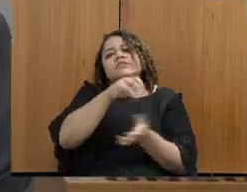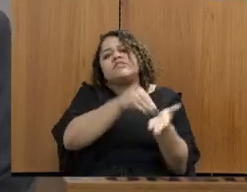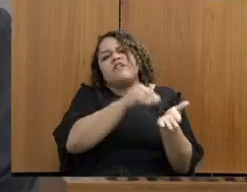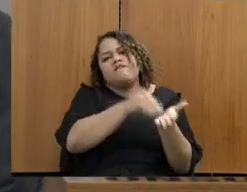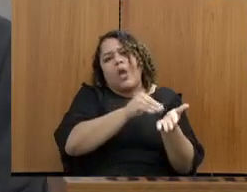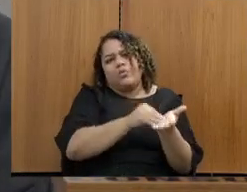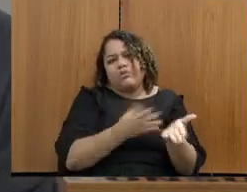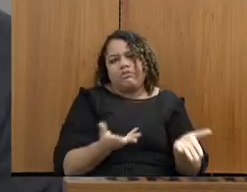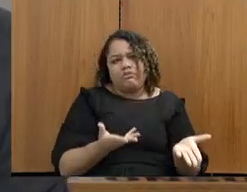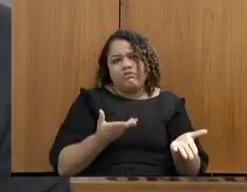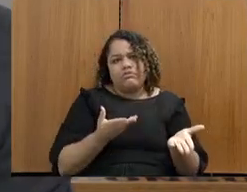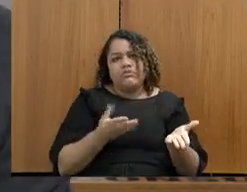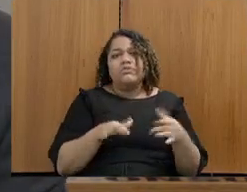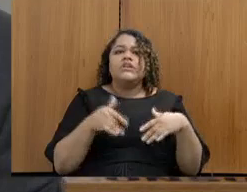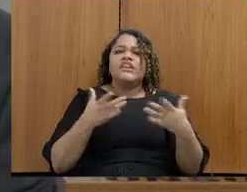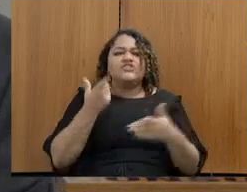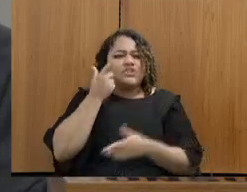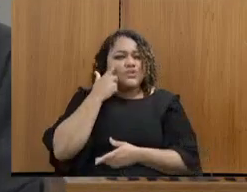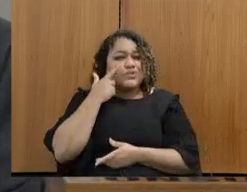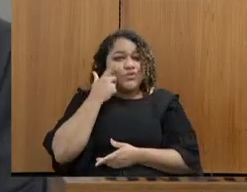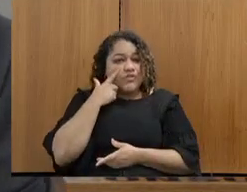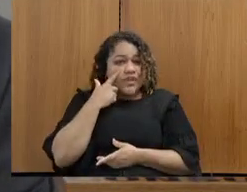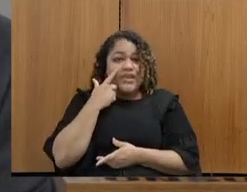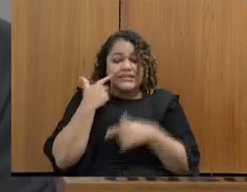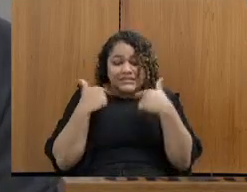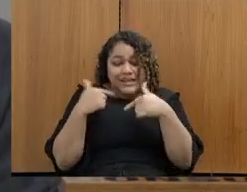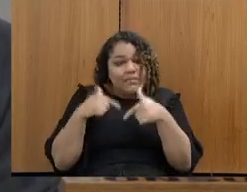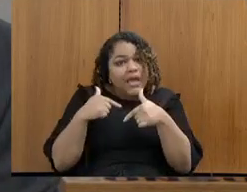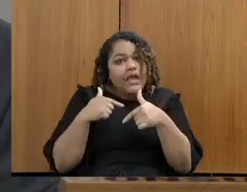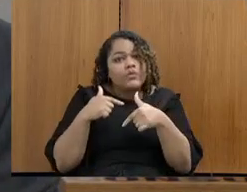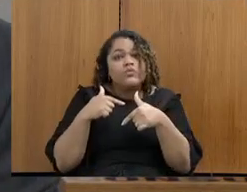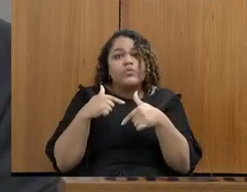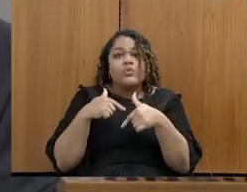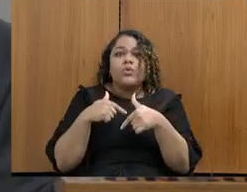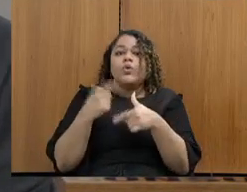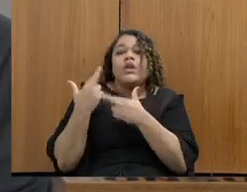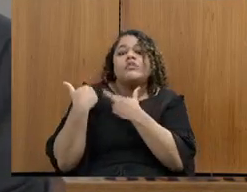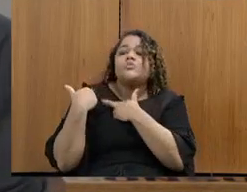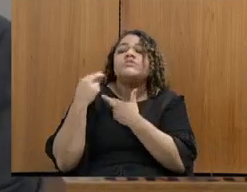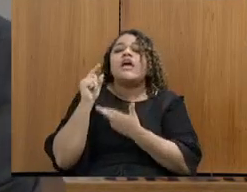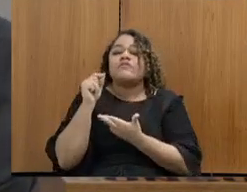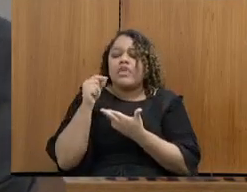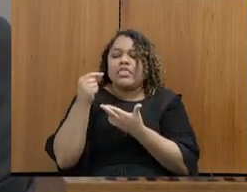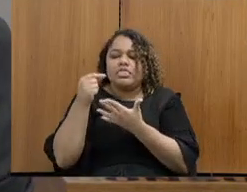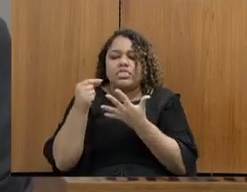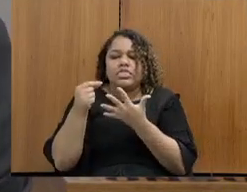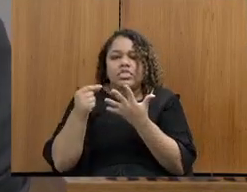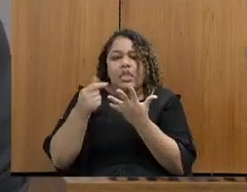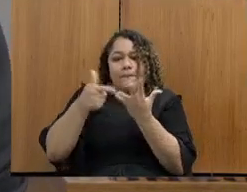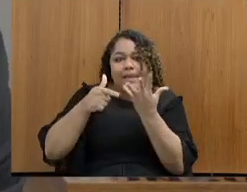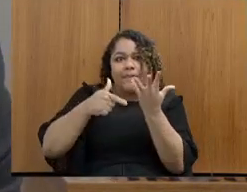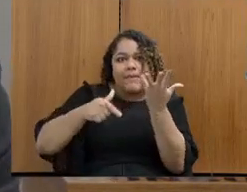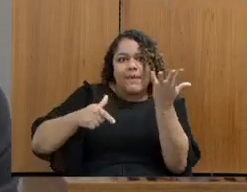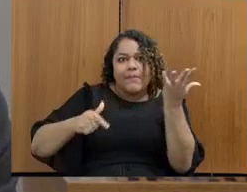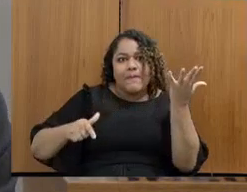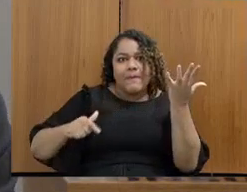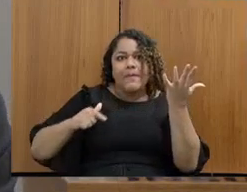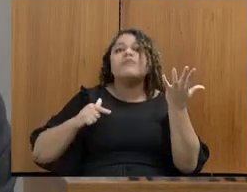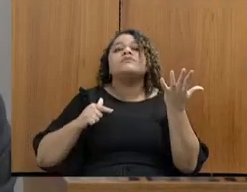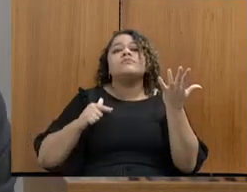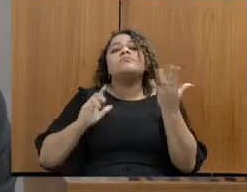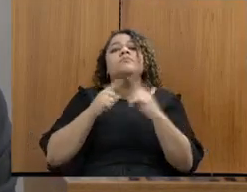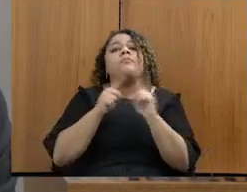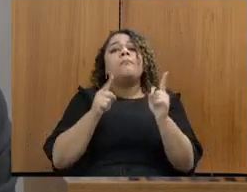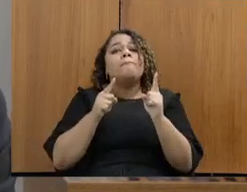o portfólio de serviços só vai aumentando mas a contrapartida em relação